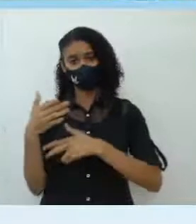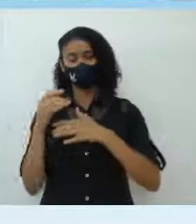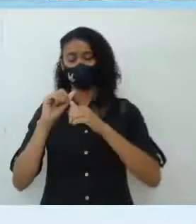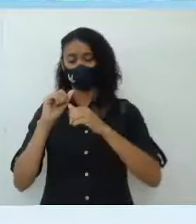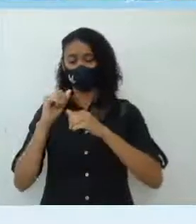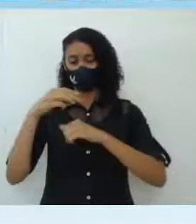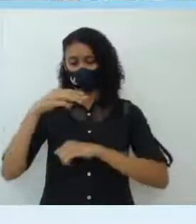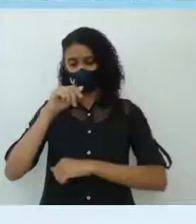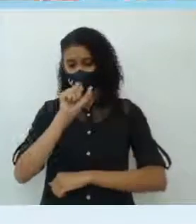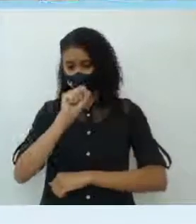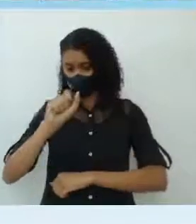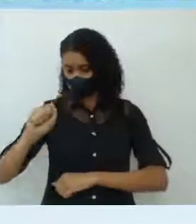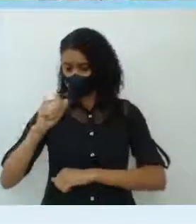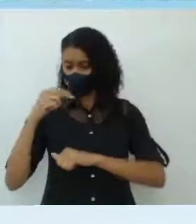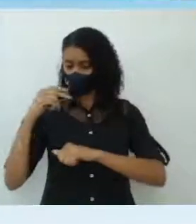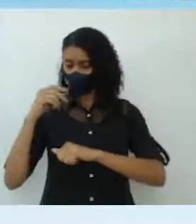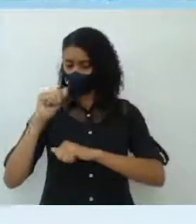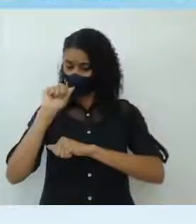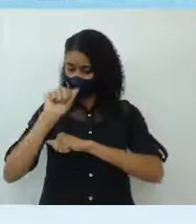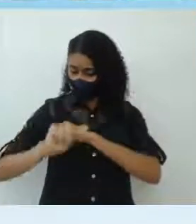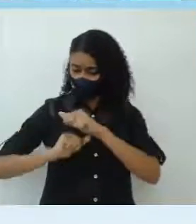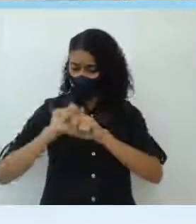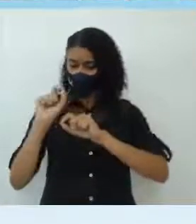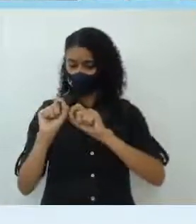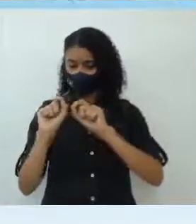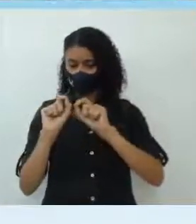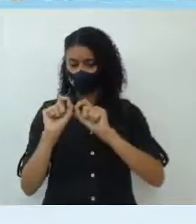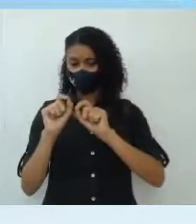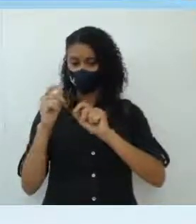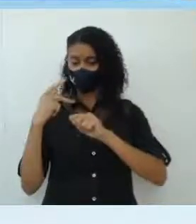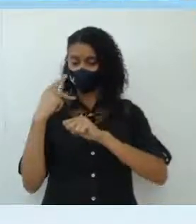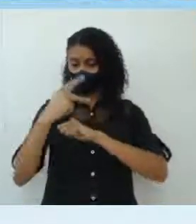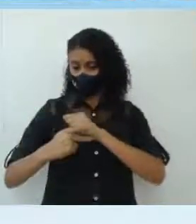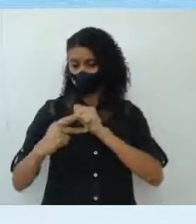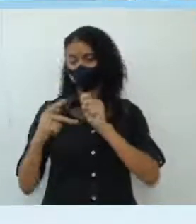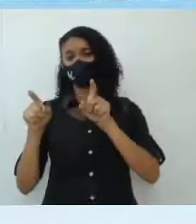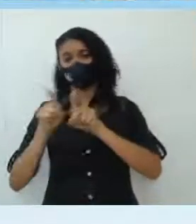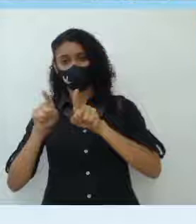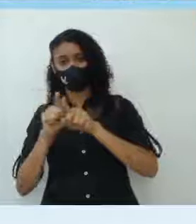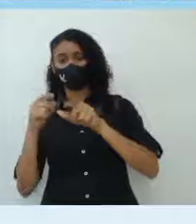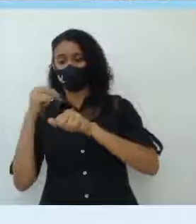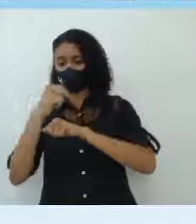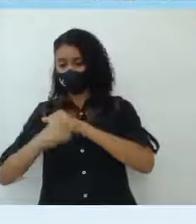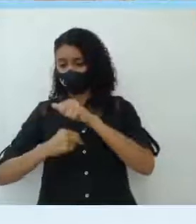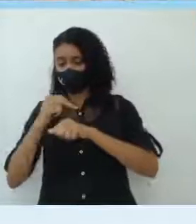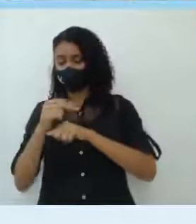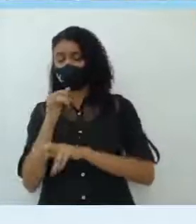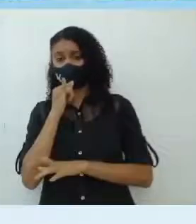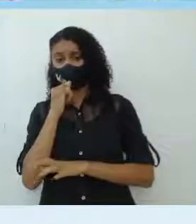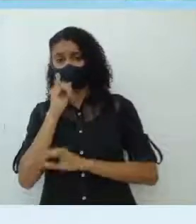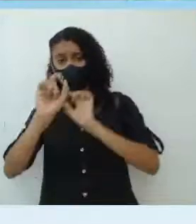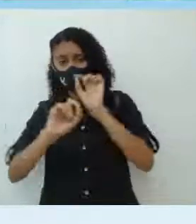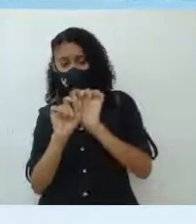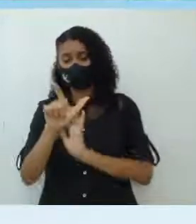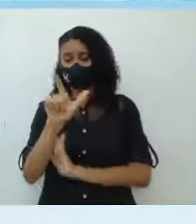átomo, essencialmente, é somar prótons mais nêutrons. No nosso exemplo aí, a gente tem um caso do lítio. Então, o